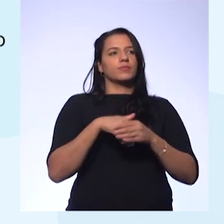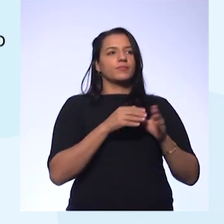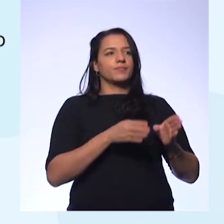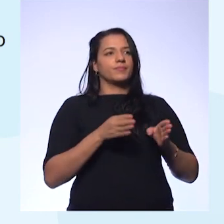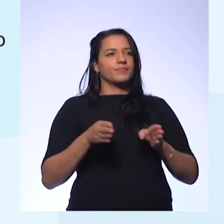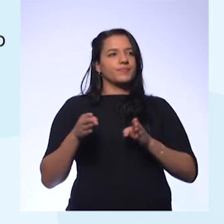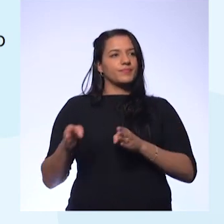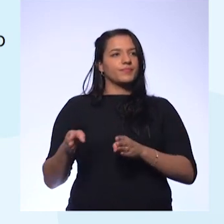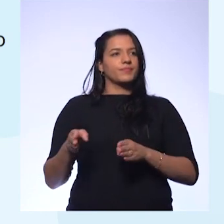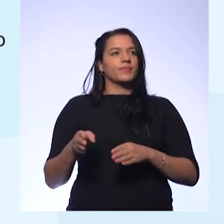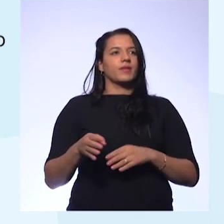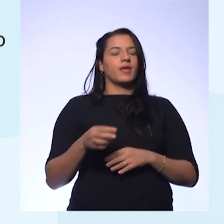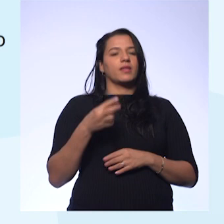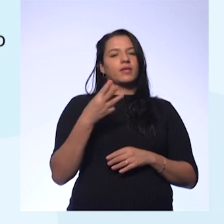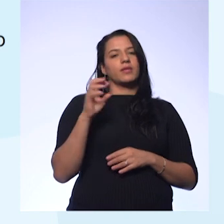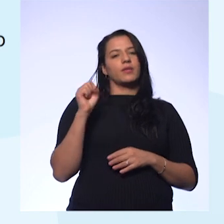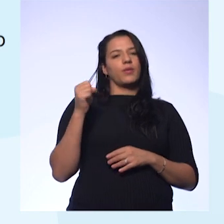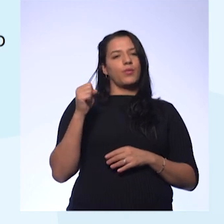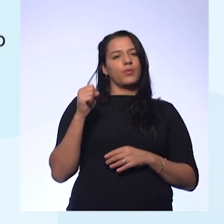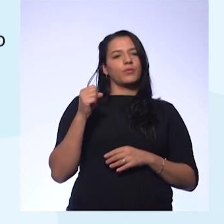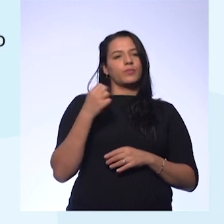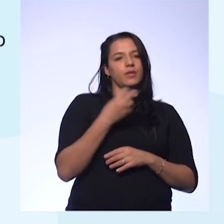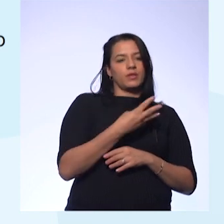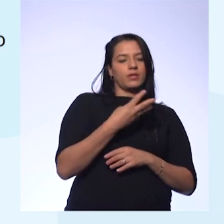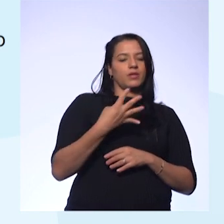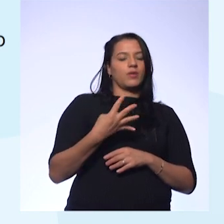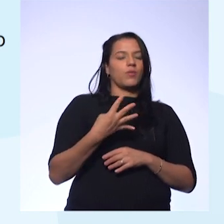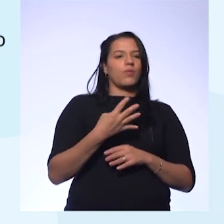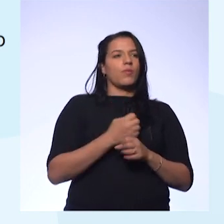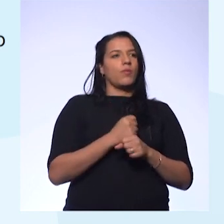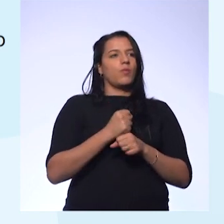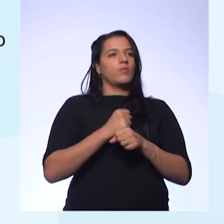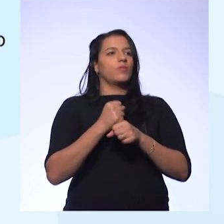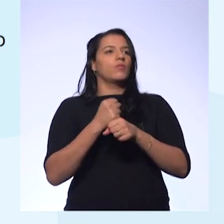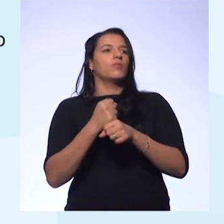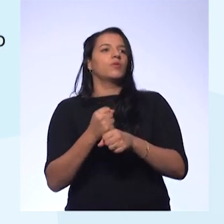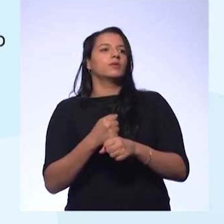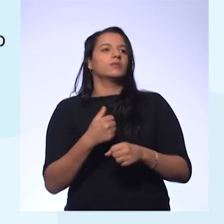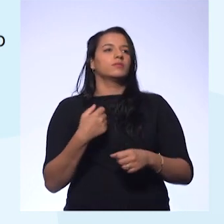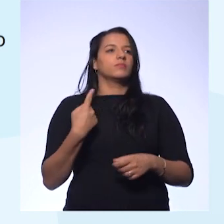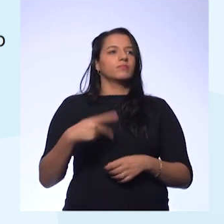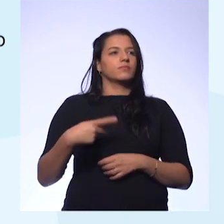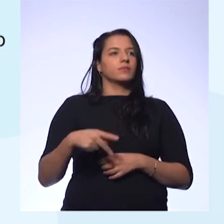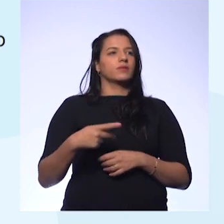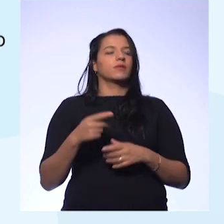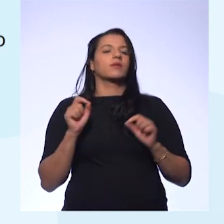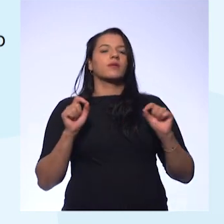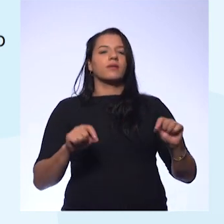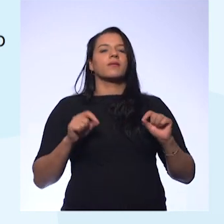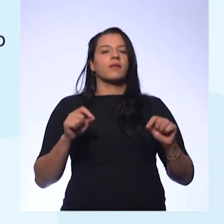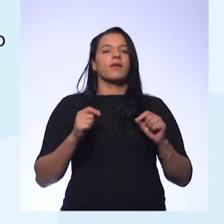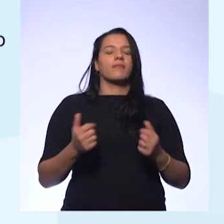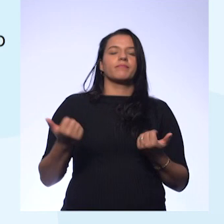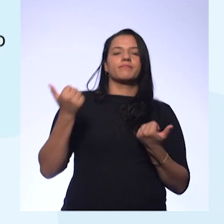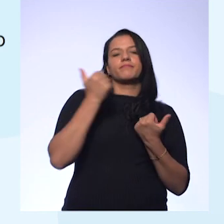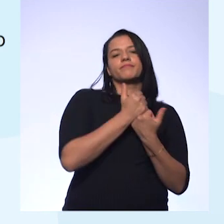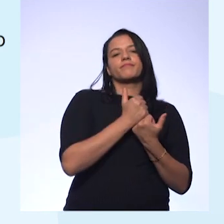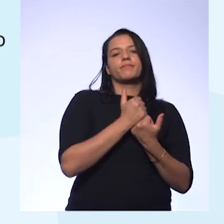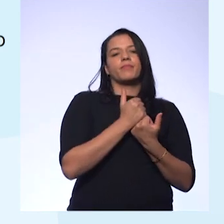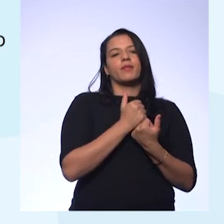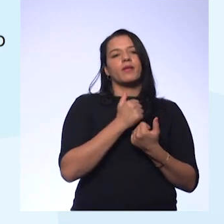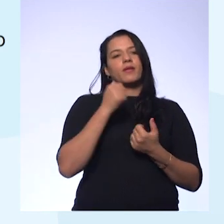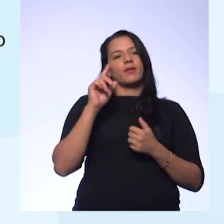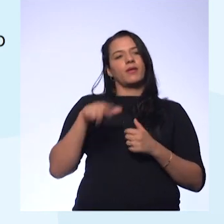em 1938, porque agora em 34, passado 4 anos que eu estou aqui, quem vai eleger o novo presidente